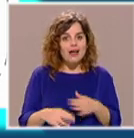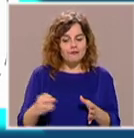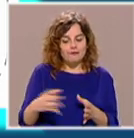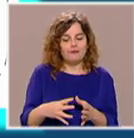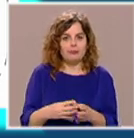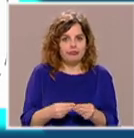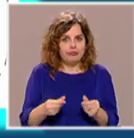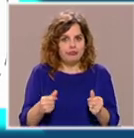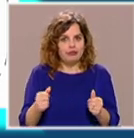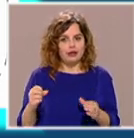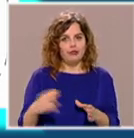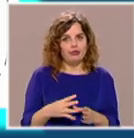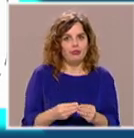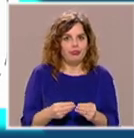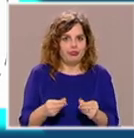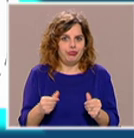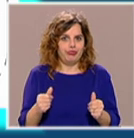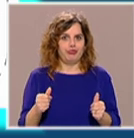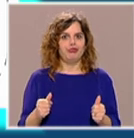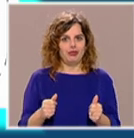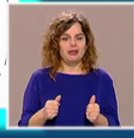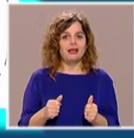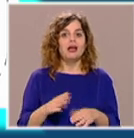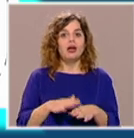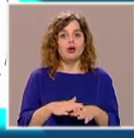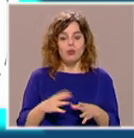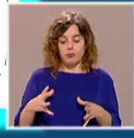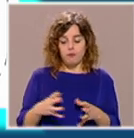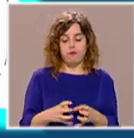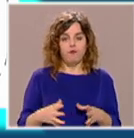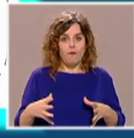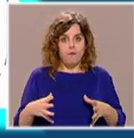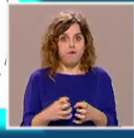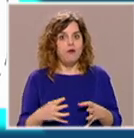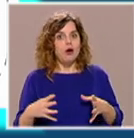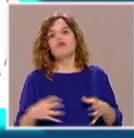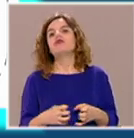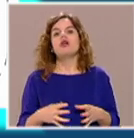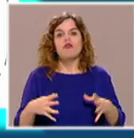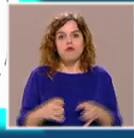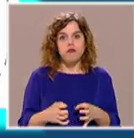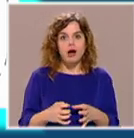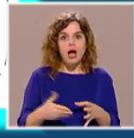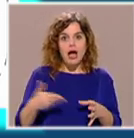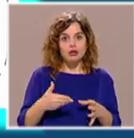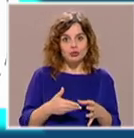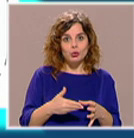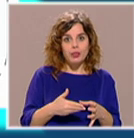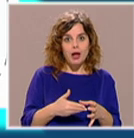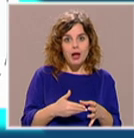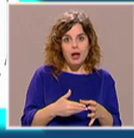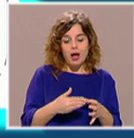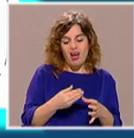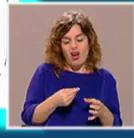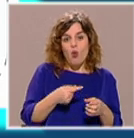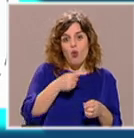ser junto com os alimentos devido à ação dos movimentos peristálticos. Os movimentos peristálticos é que vão juntar, digamos assim, o suco gástrico com